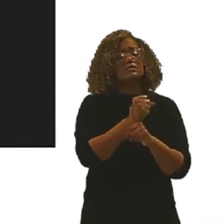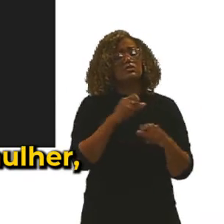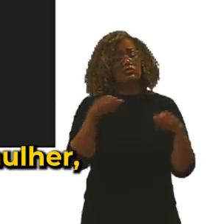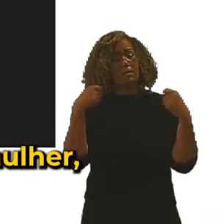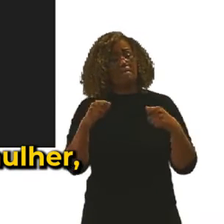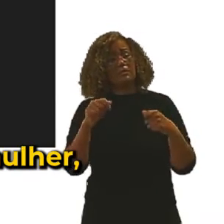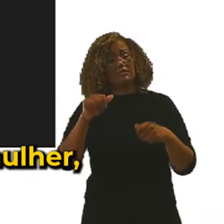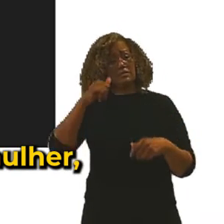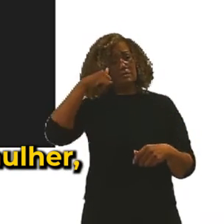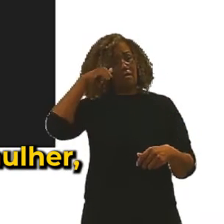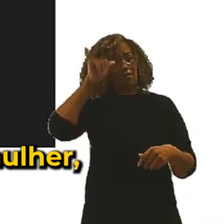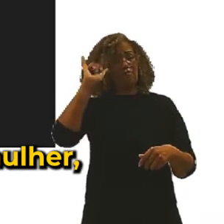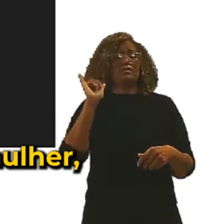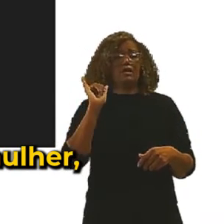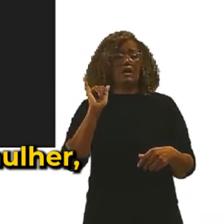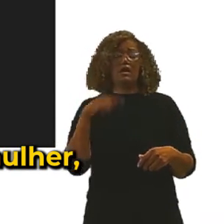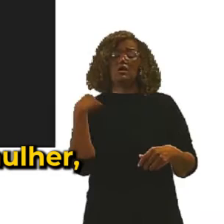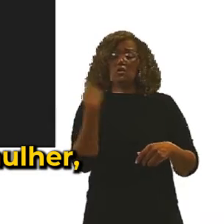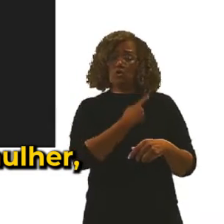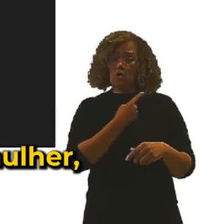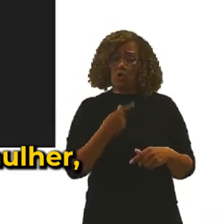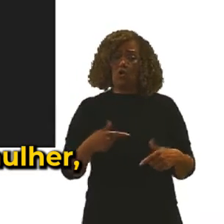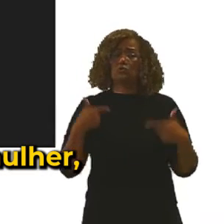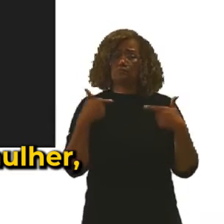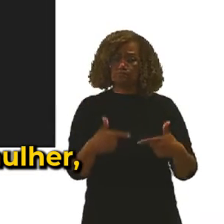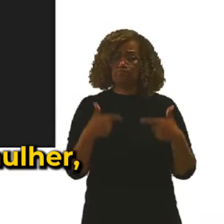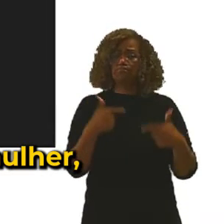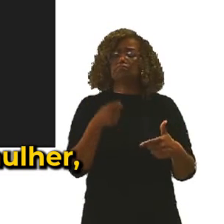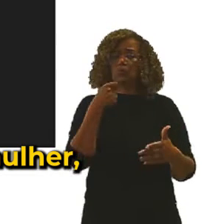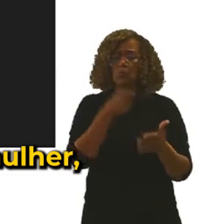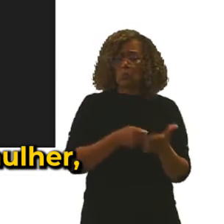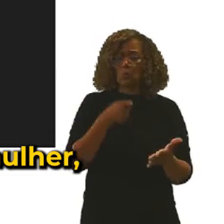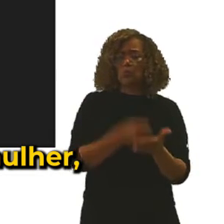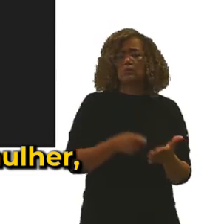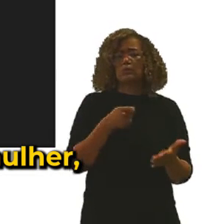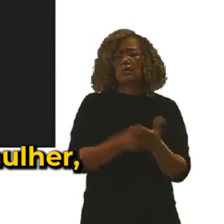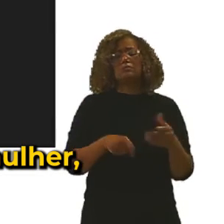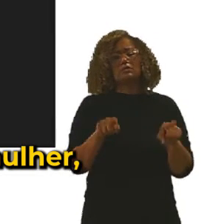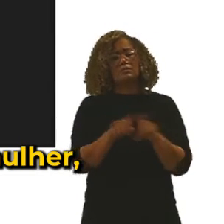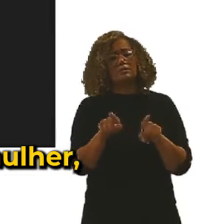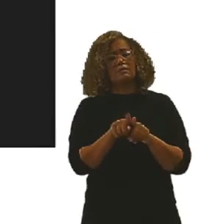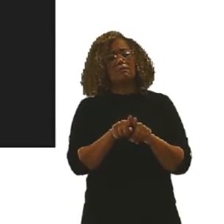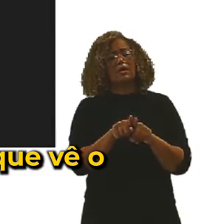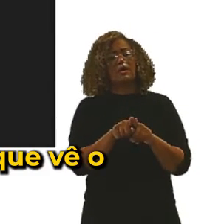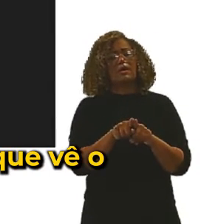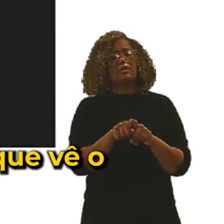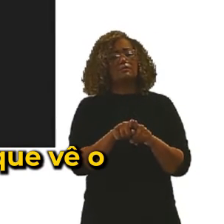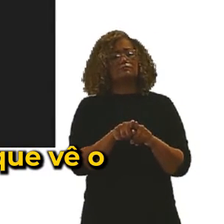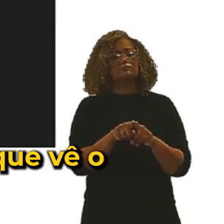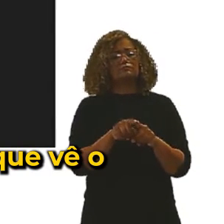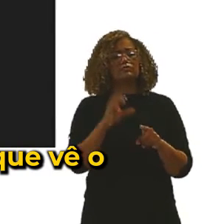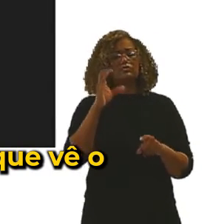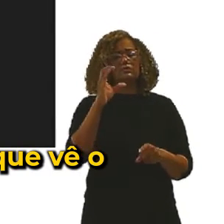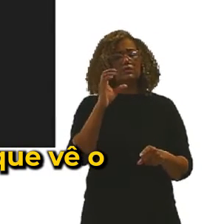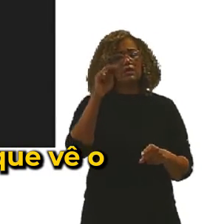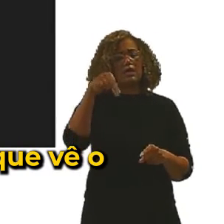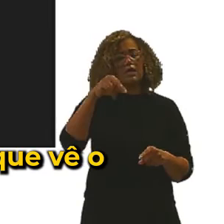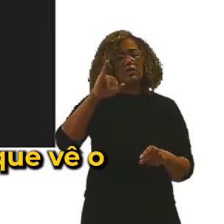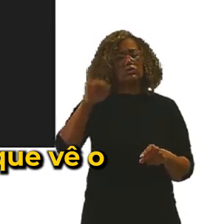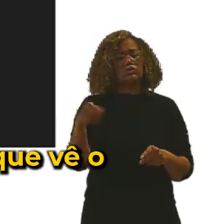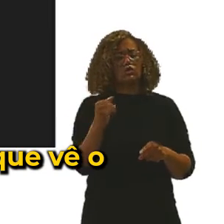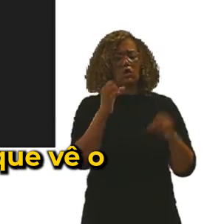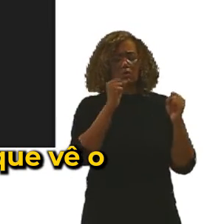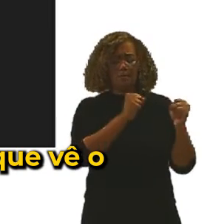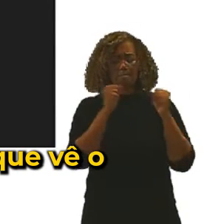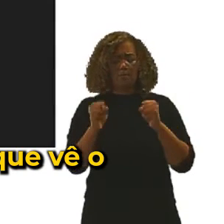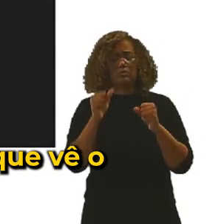evitável. É isso que nós lutamos, né, no Núcleo Judiciário da Mulher, no Poder Judiciário, no CNJ, para atuação com perspectiva